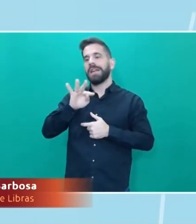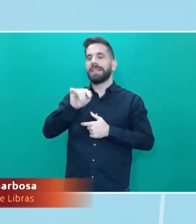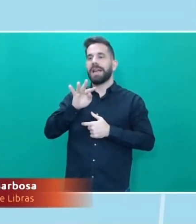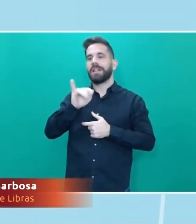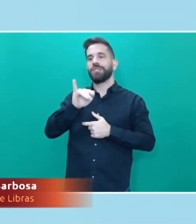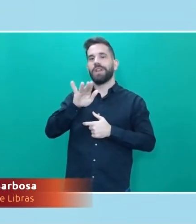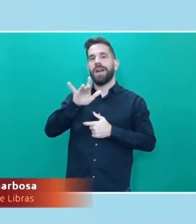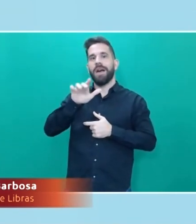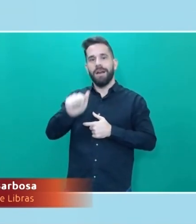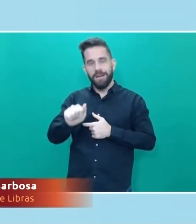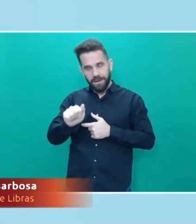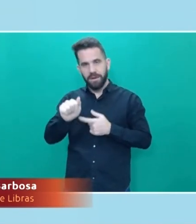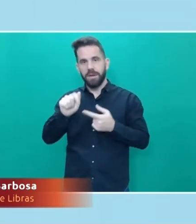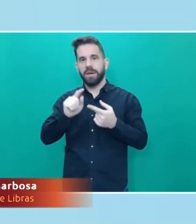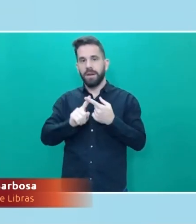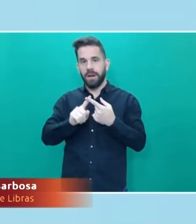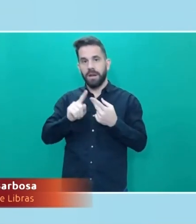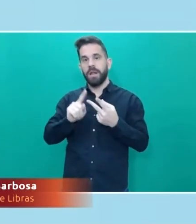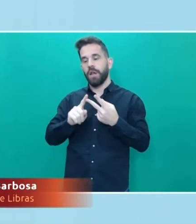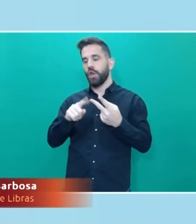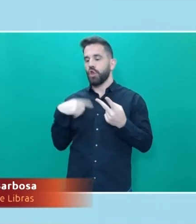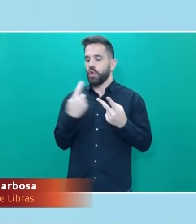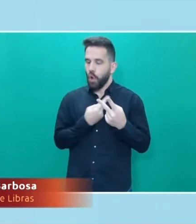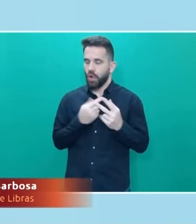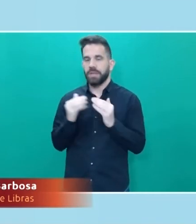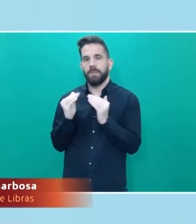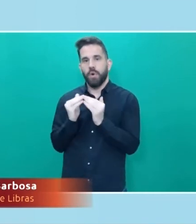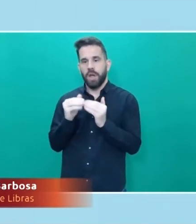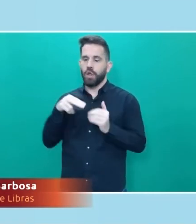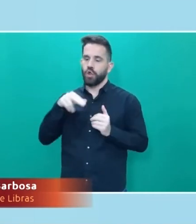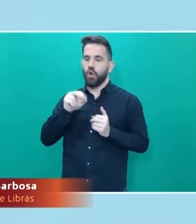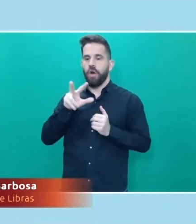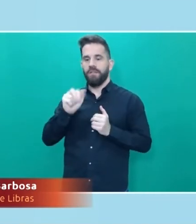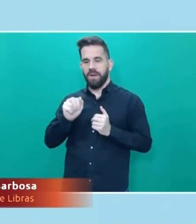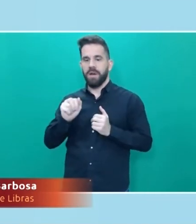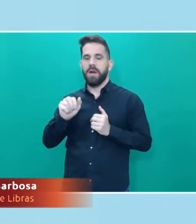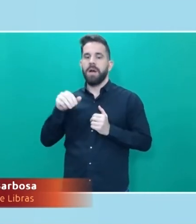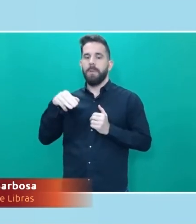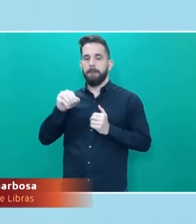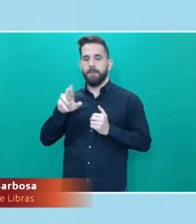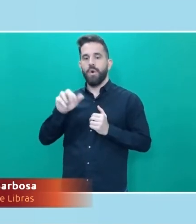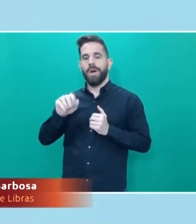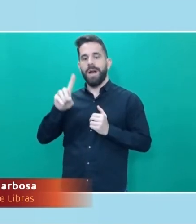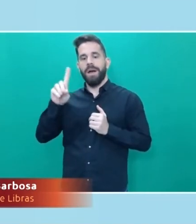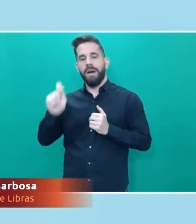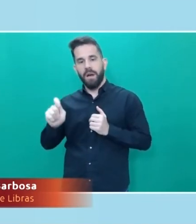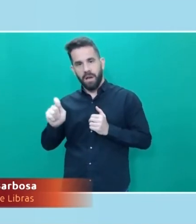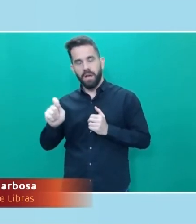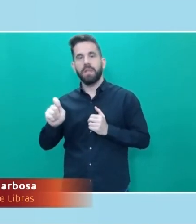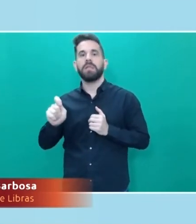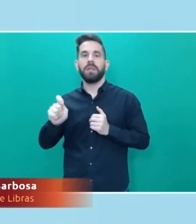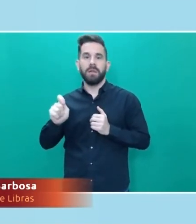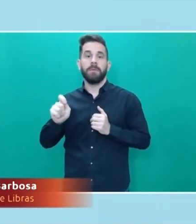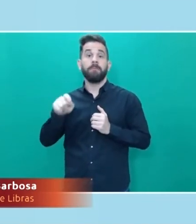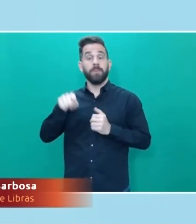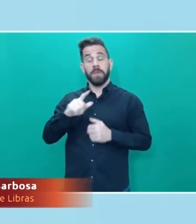né, e os setores adjacentes, né. Então, essa é a medalha de campeão brasileiro